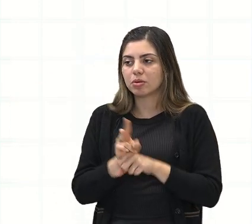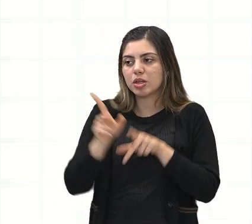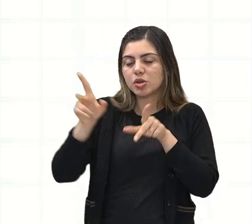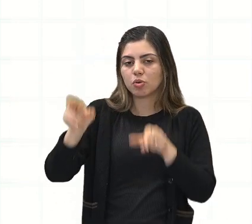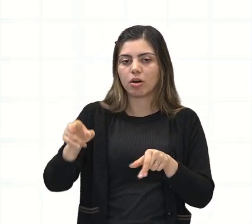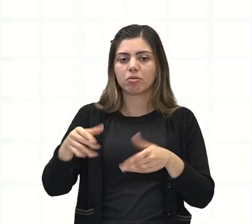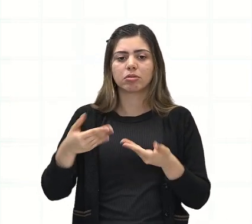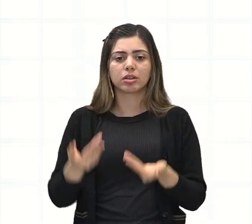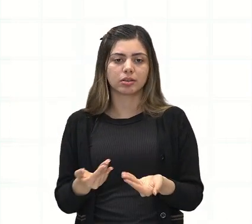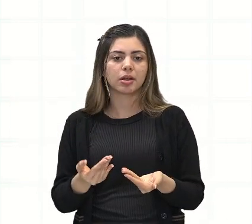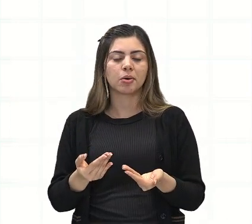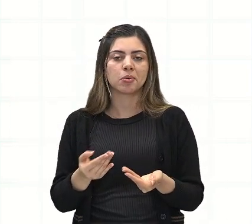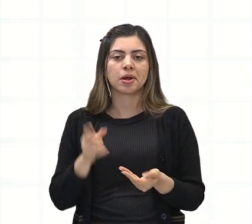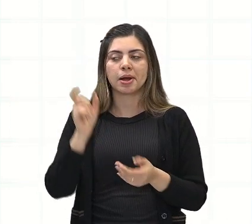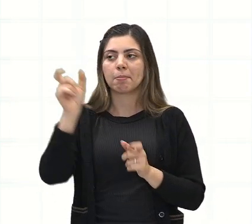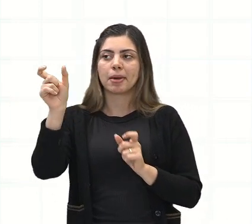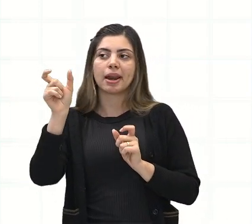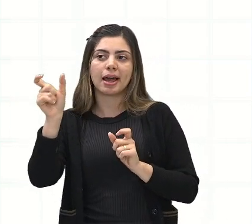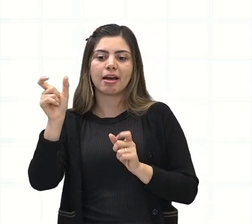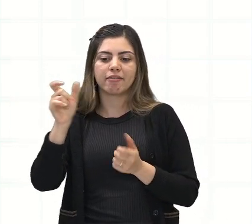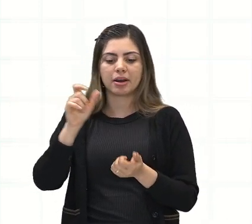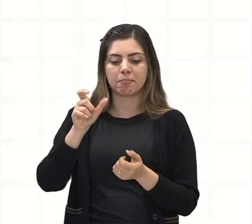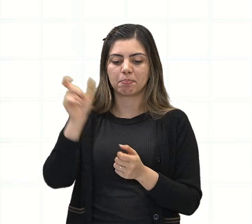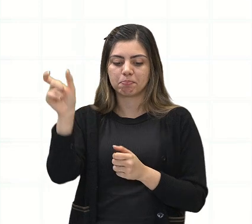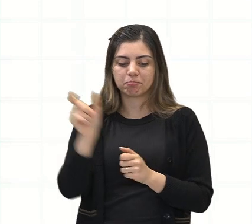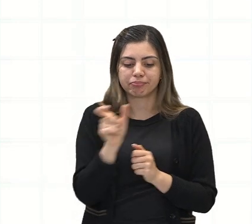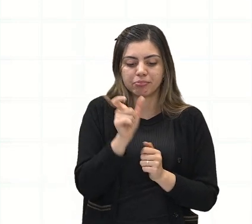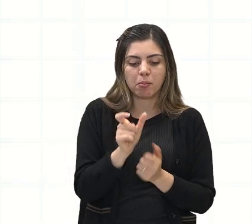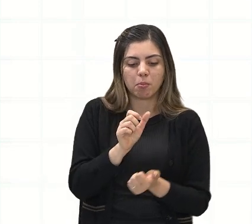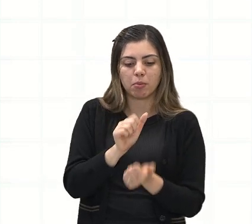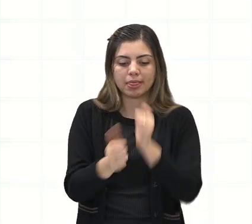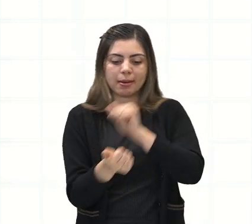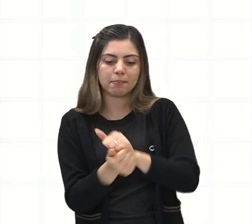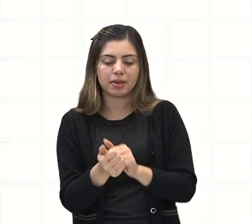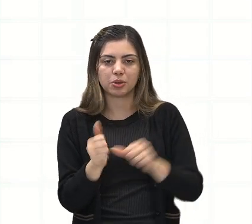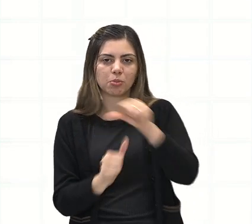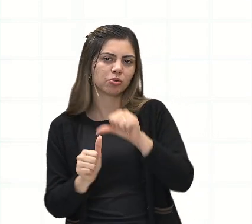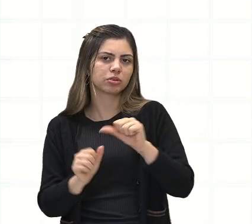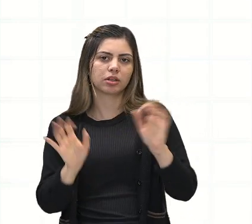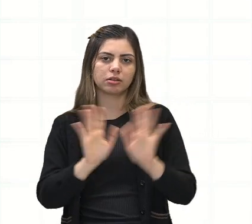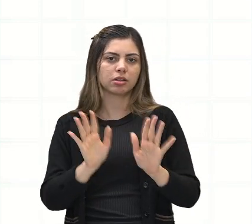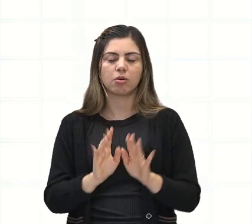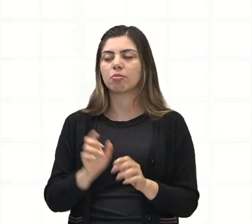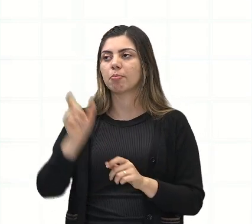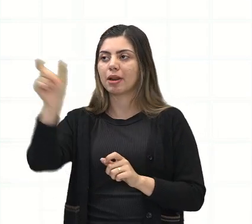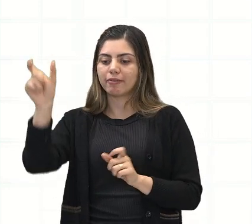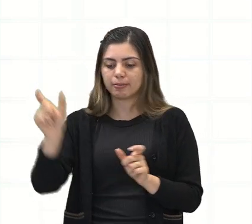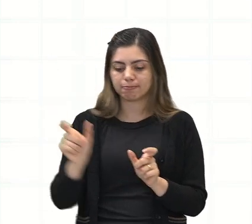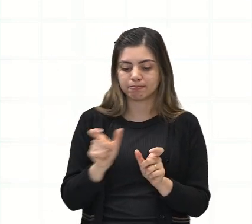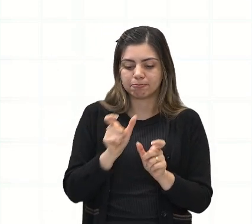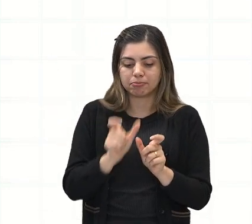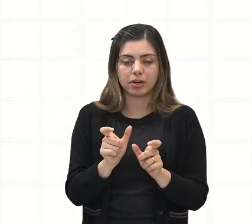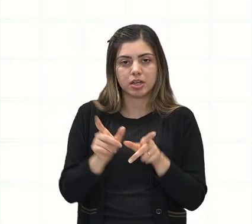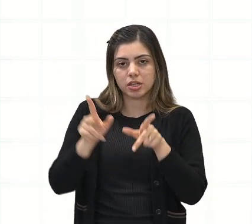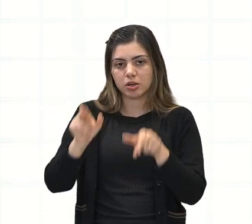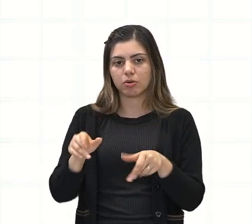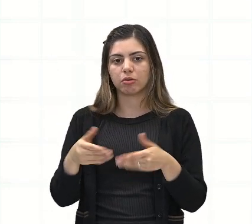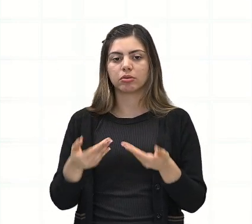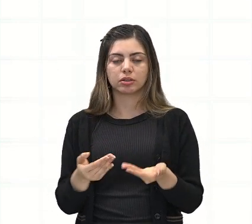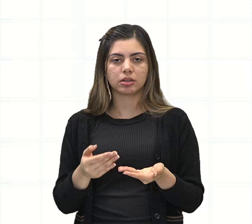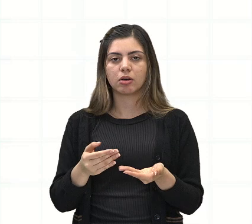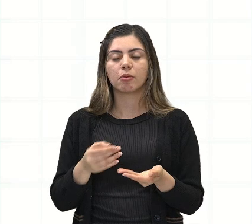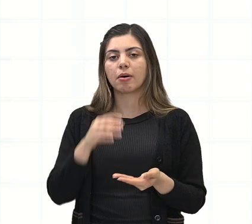há mudança na palavra, ela não é adaptada, ela é utilizada daquele jeito. Isso significa que não ocorrem alterações significativas